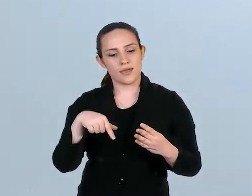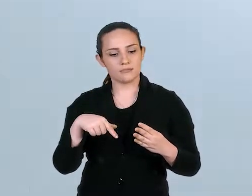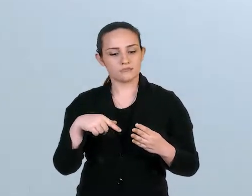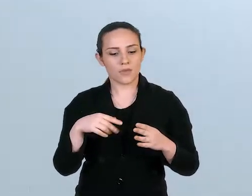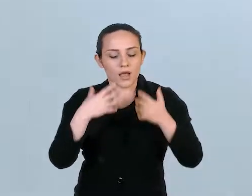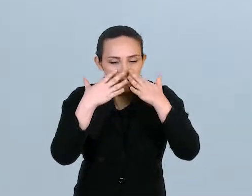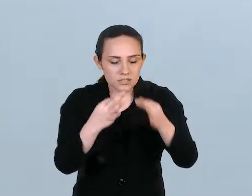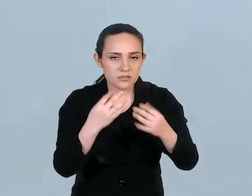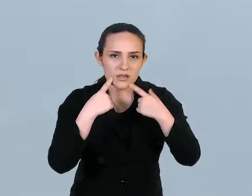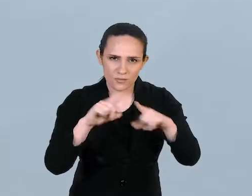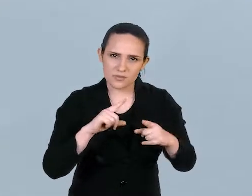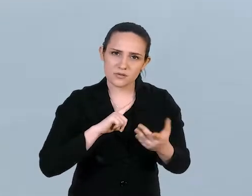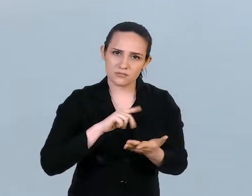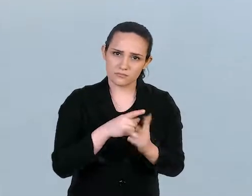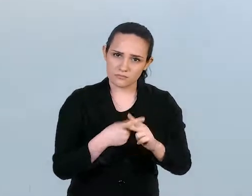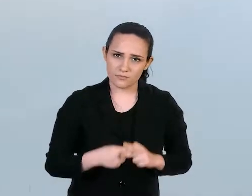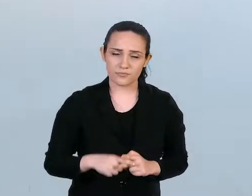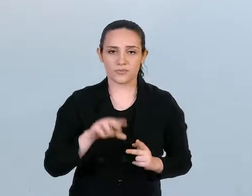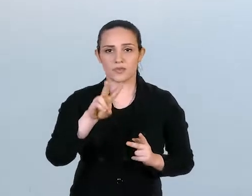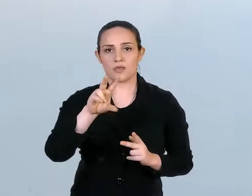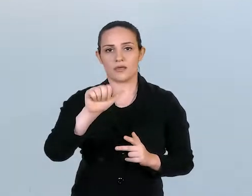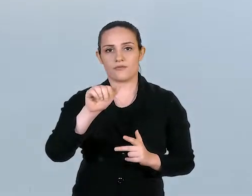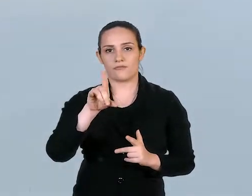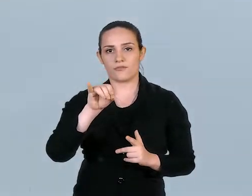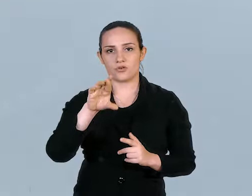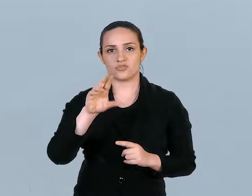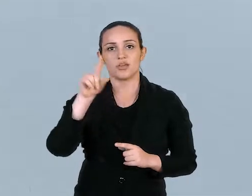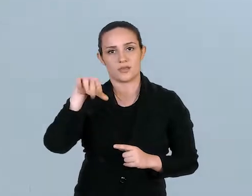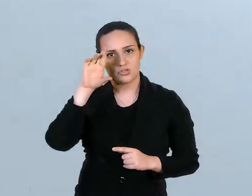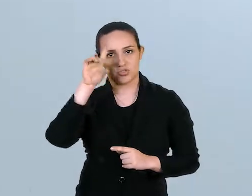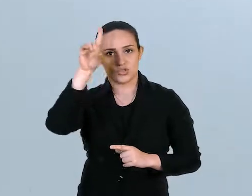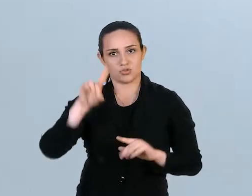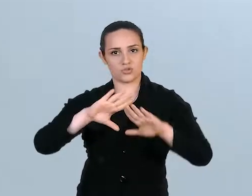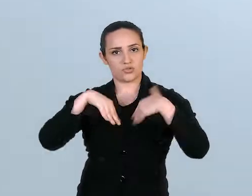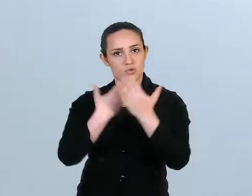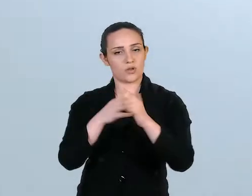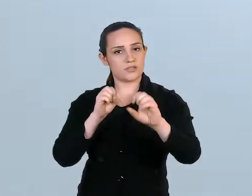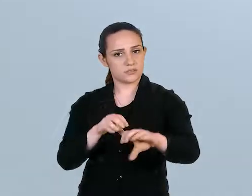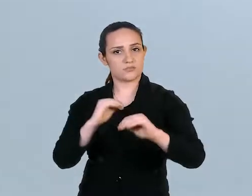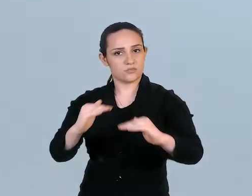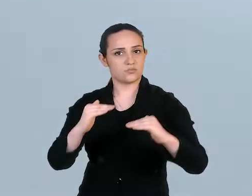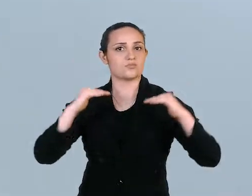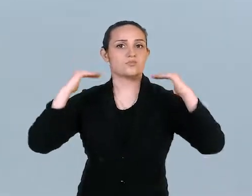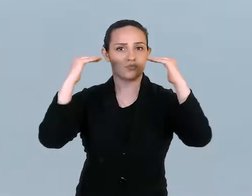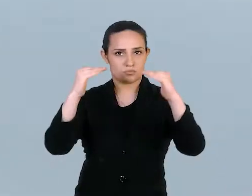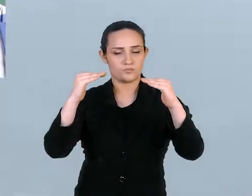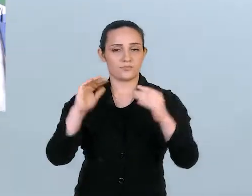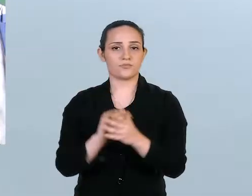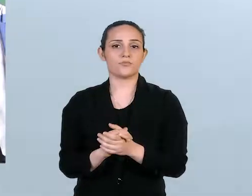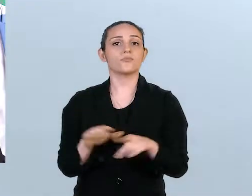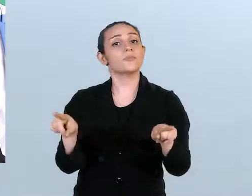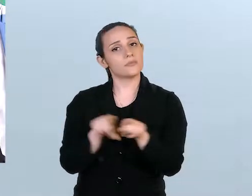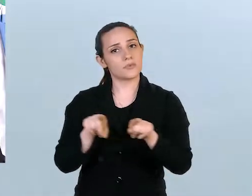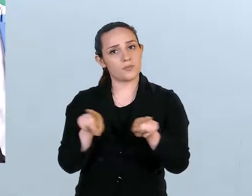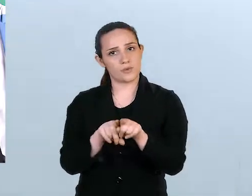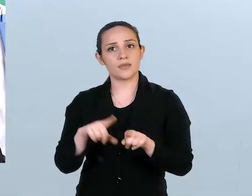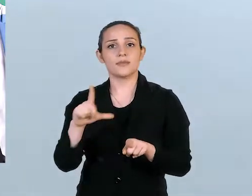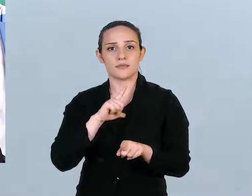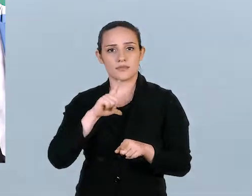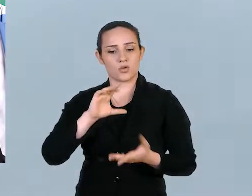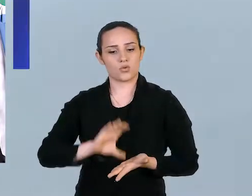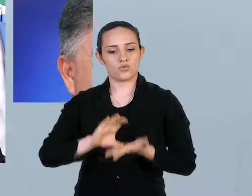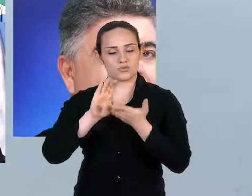ouvidoria, Valdir Neves Barbosa ocupa a direção da Escola Superior de Controle Externo, integram também